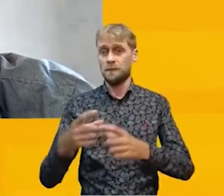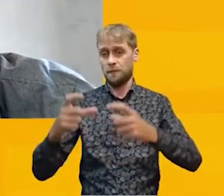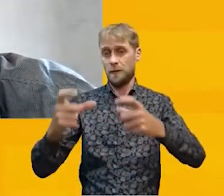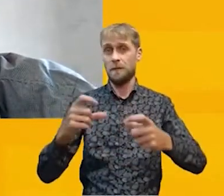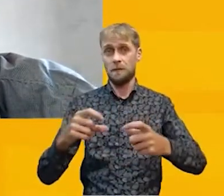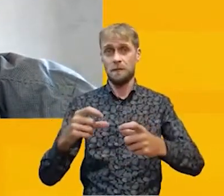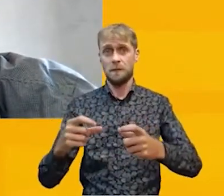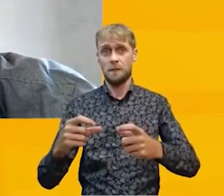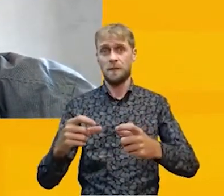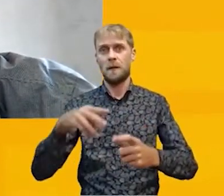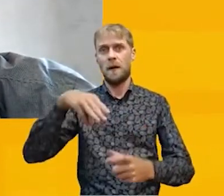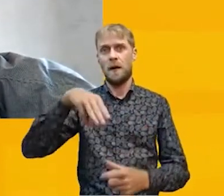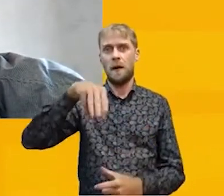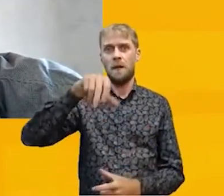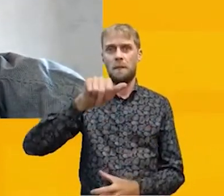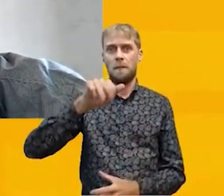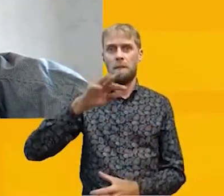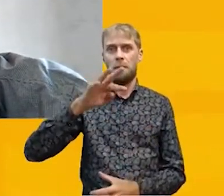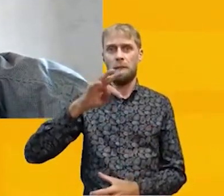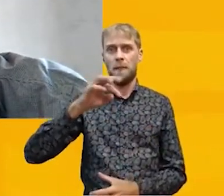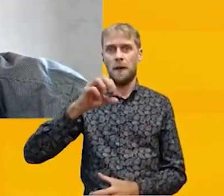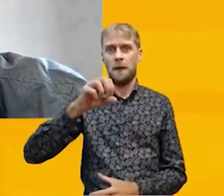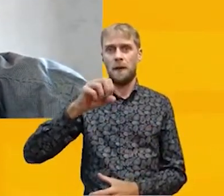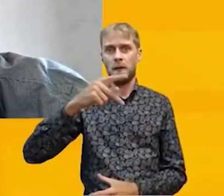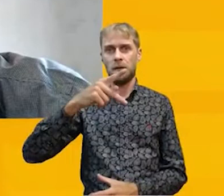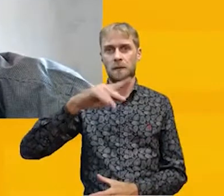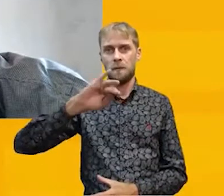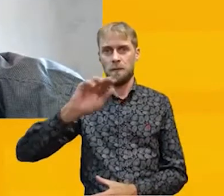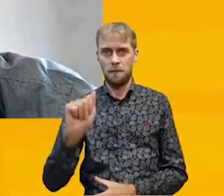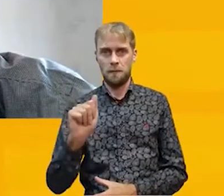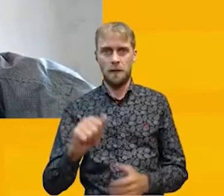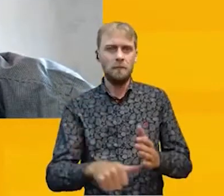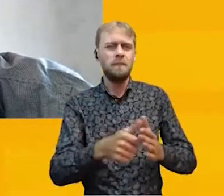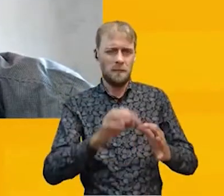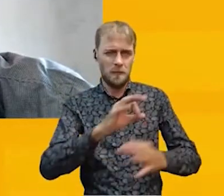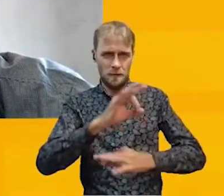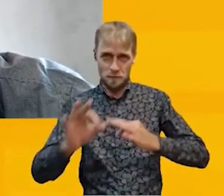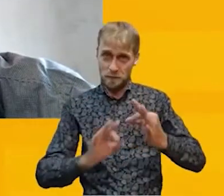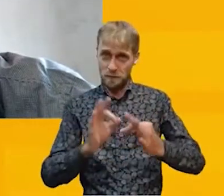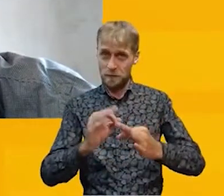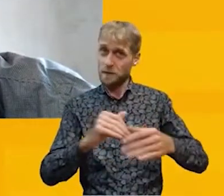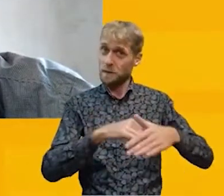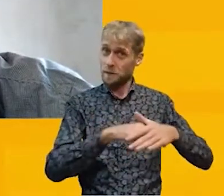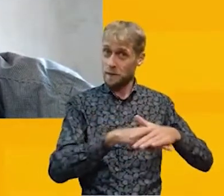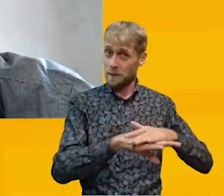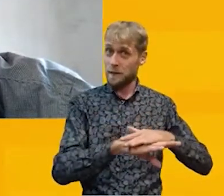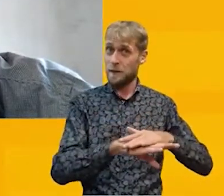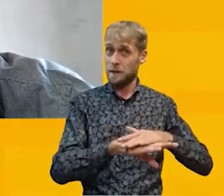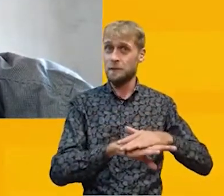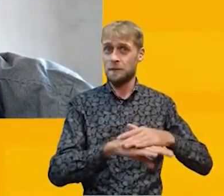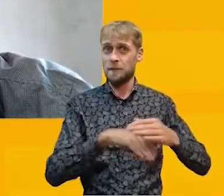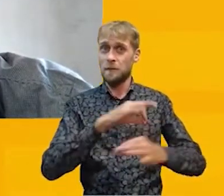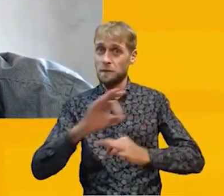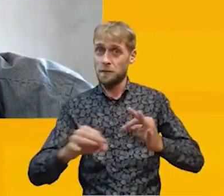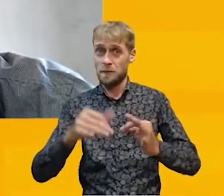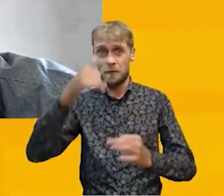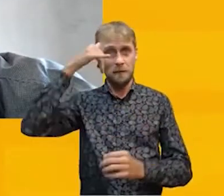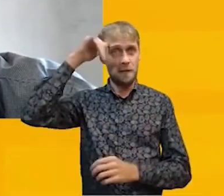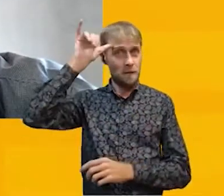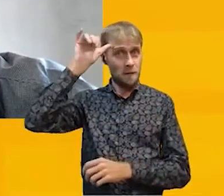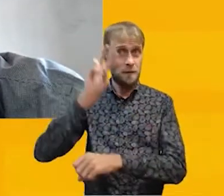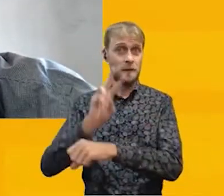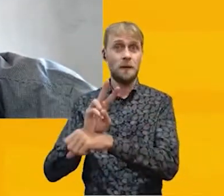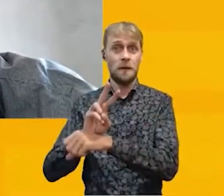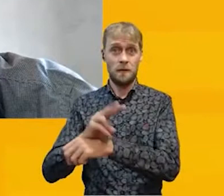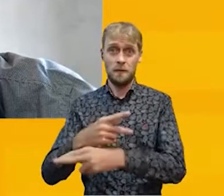hoje, que é o Matopiba, o nosso primeiro projeto, que a gente está aí com ele no forno, né, Ralu? Que é o projeto da parte da pecuária. Eu gostaria